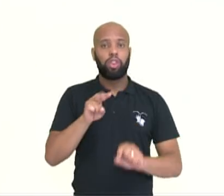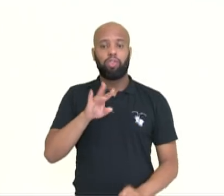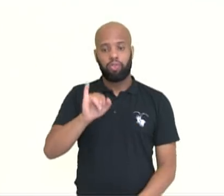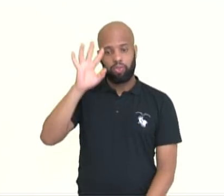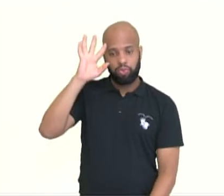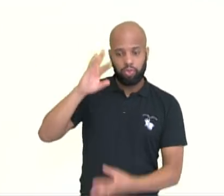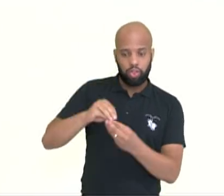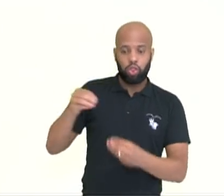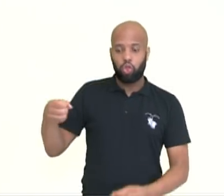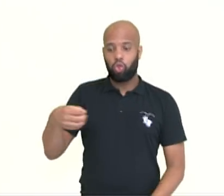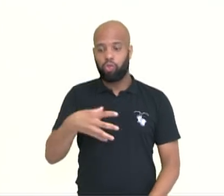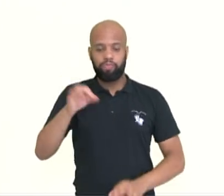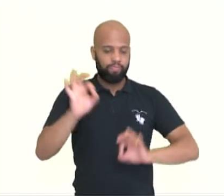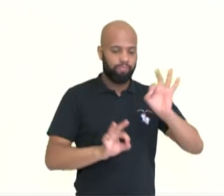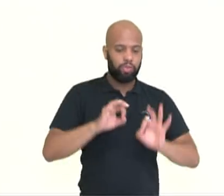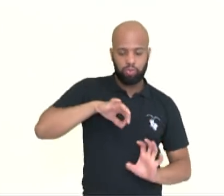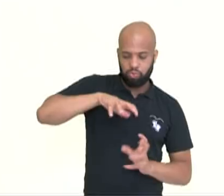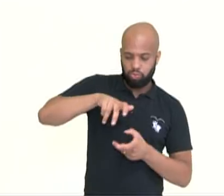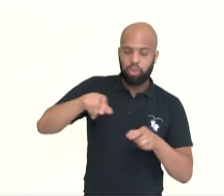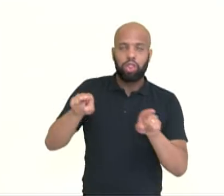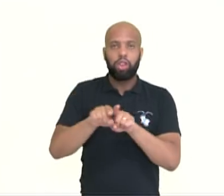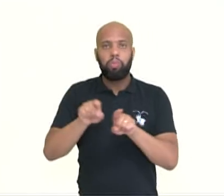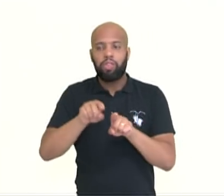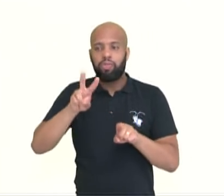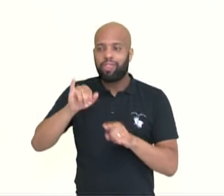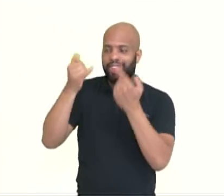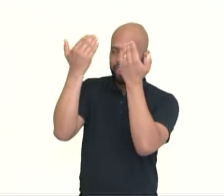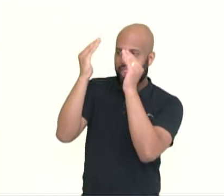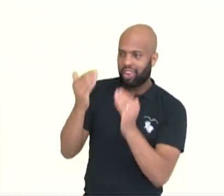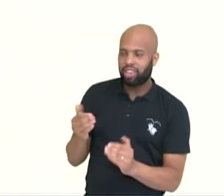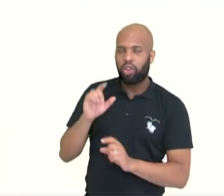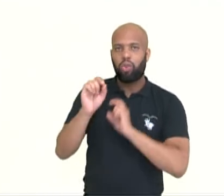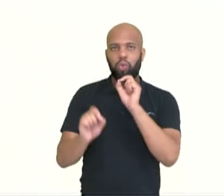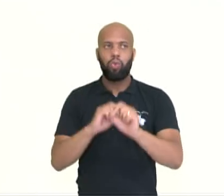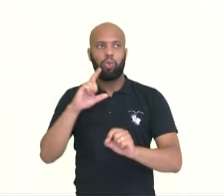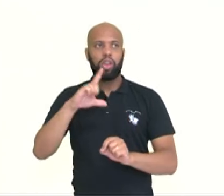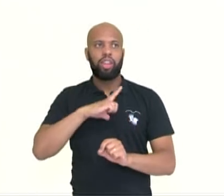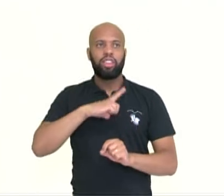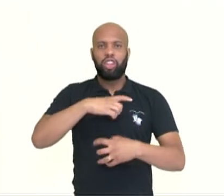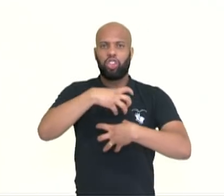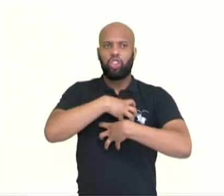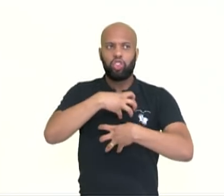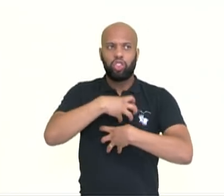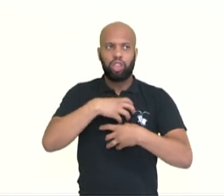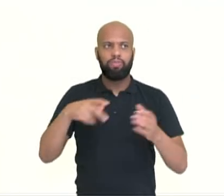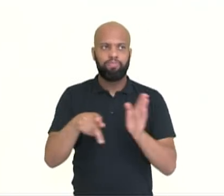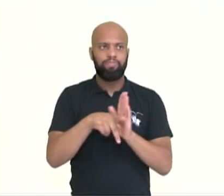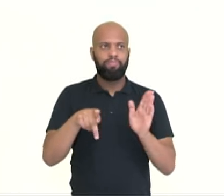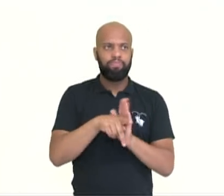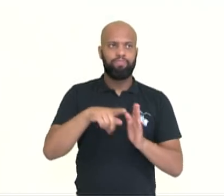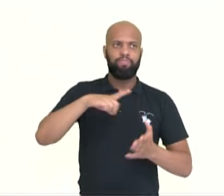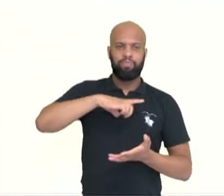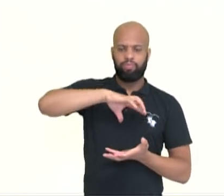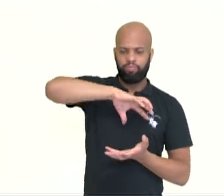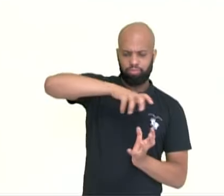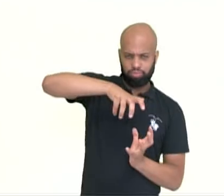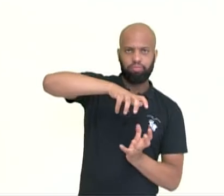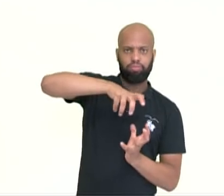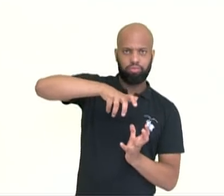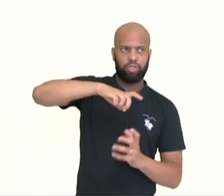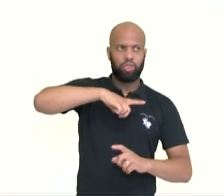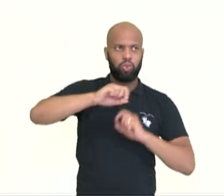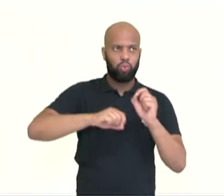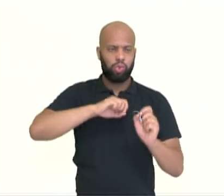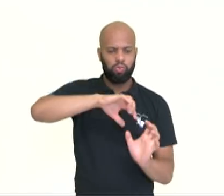a nova ordem mundial e também fazer uma análise da ordem multipolar e unimultipolaridade. Nós vamos tratar um